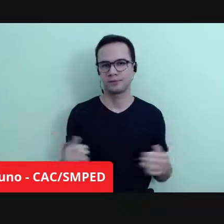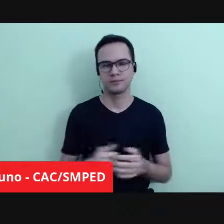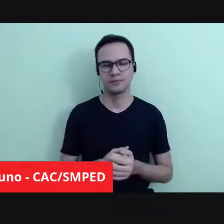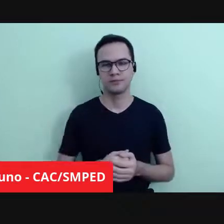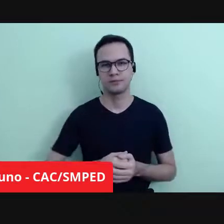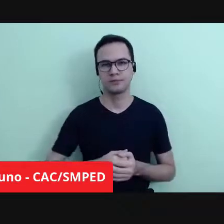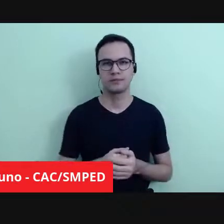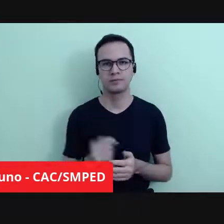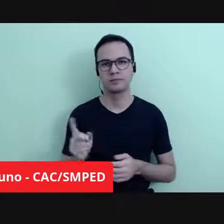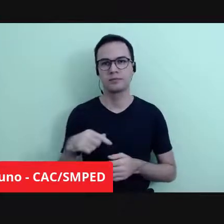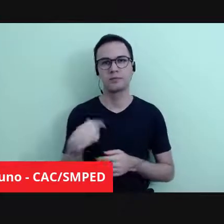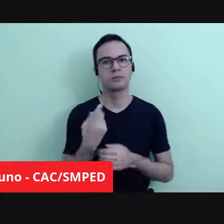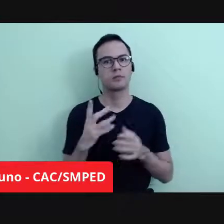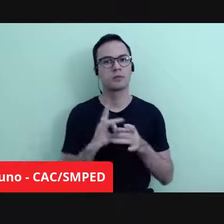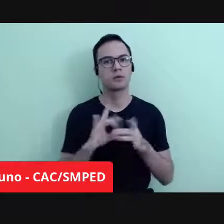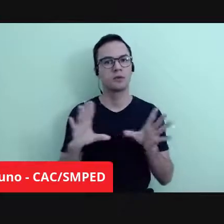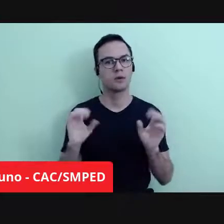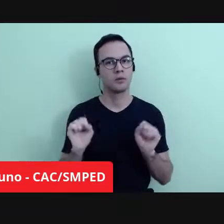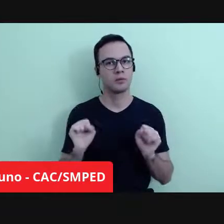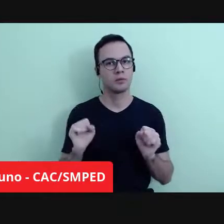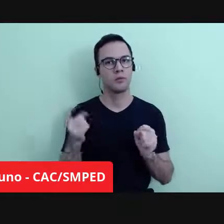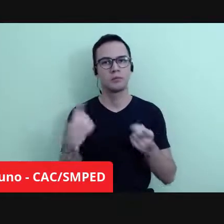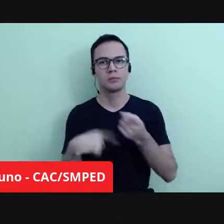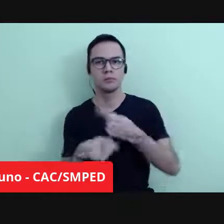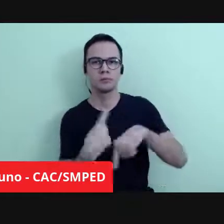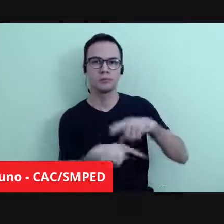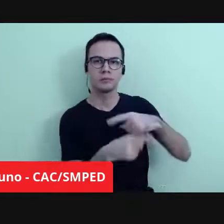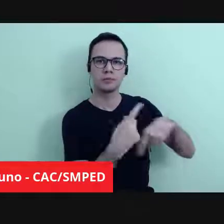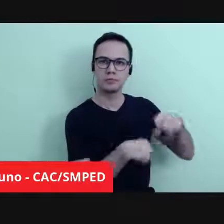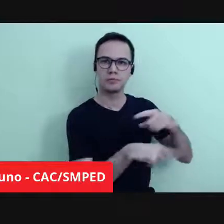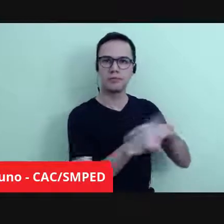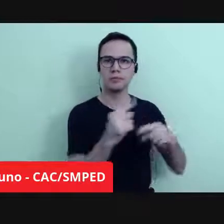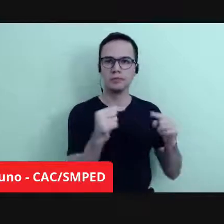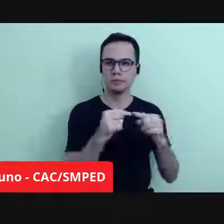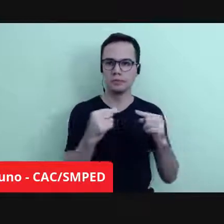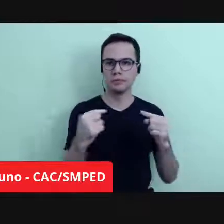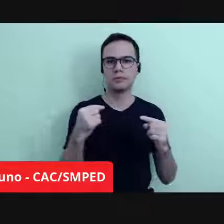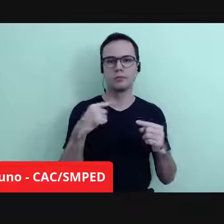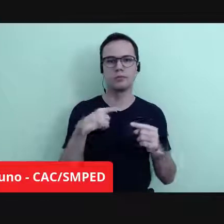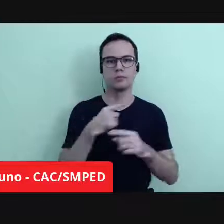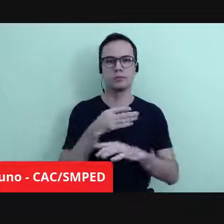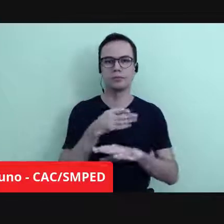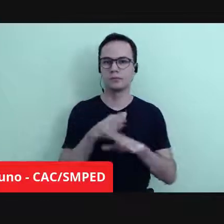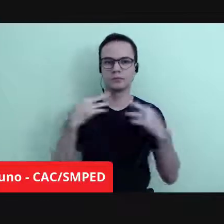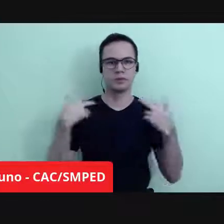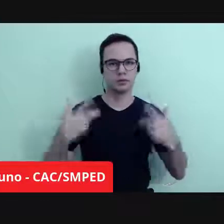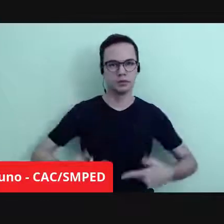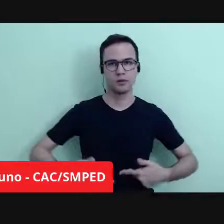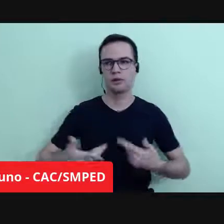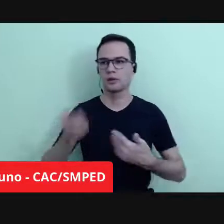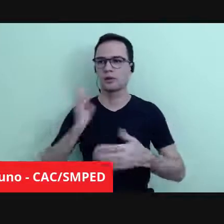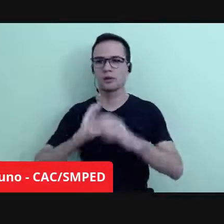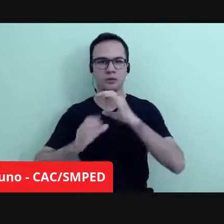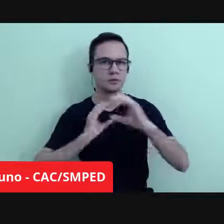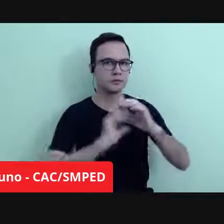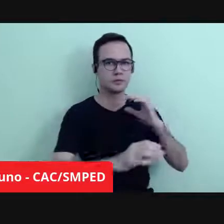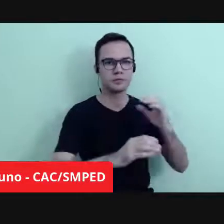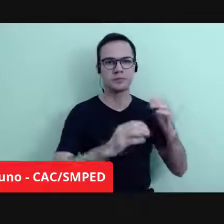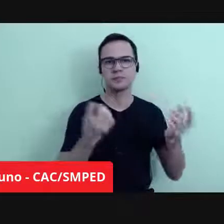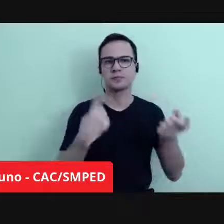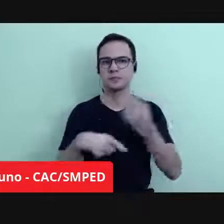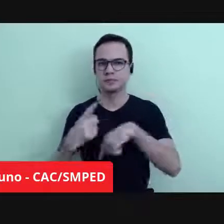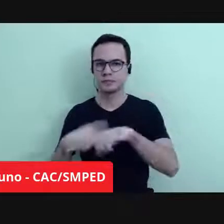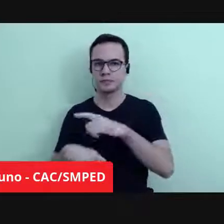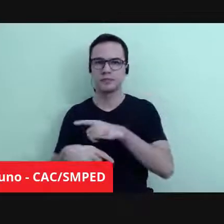A gente se permitir a essas relações entre corpos formas de se comunicar, de se relacionar, que